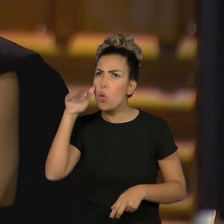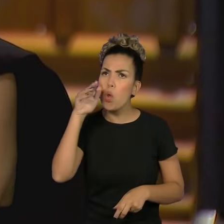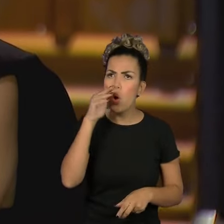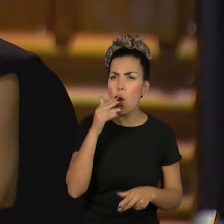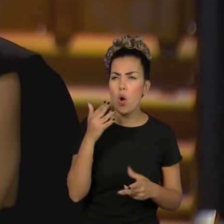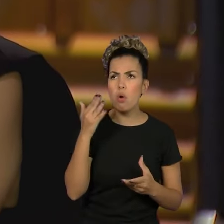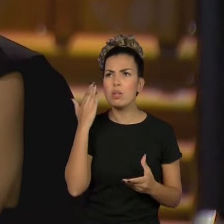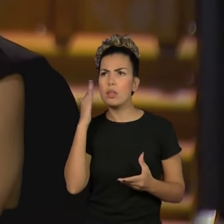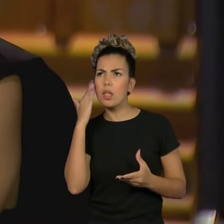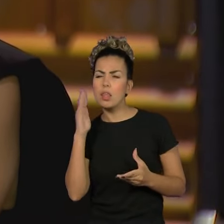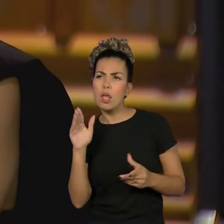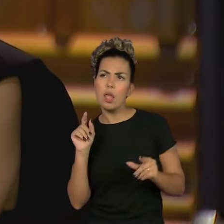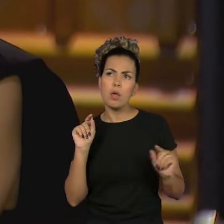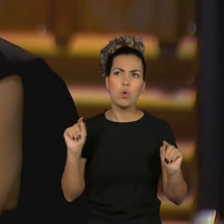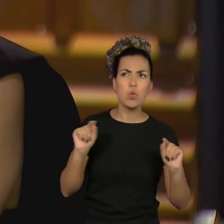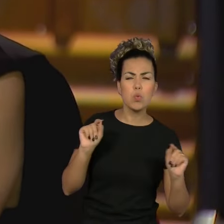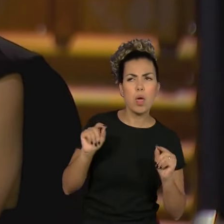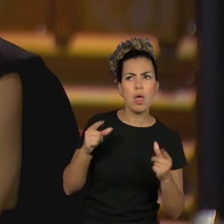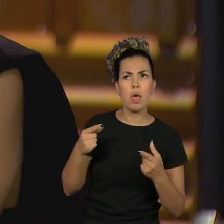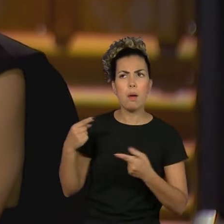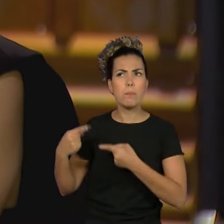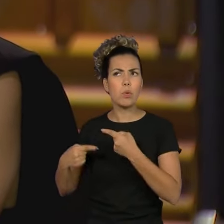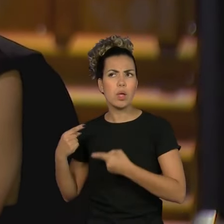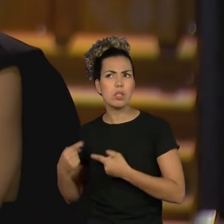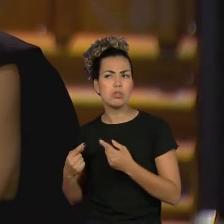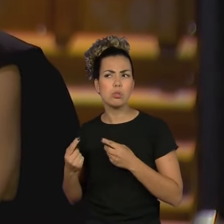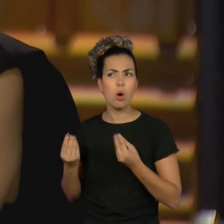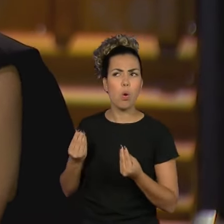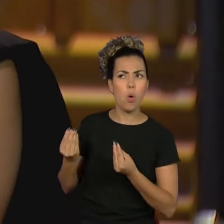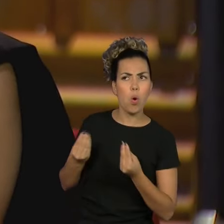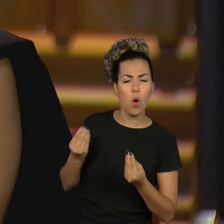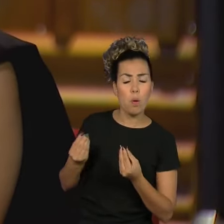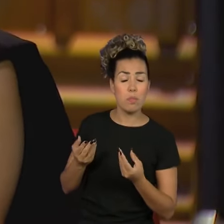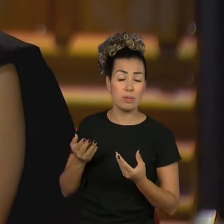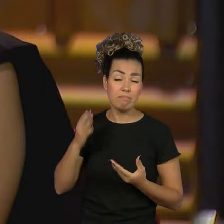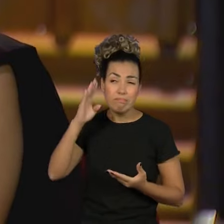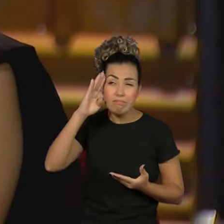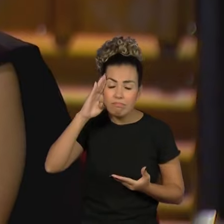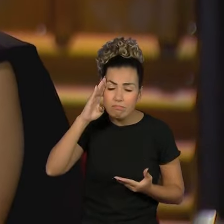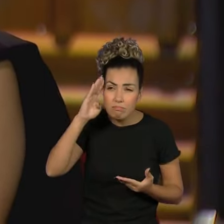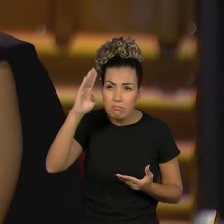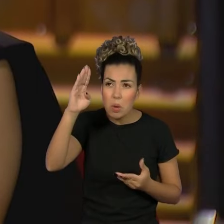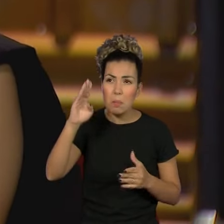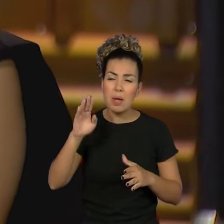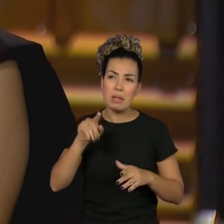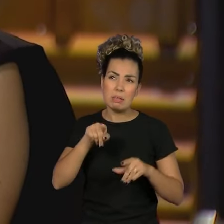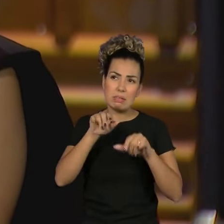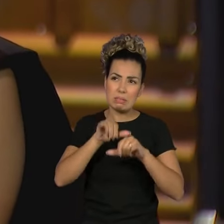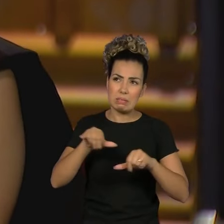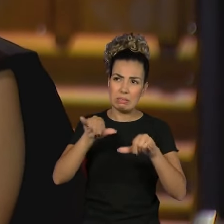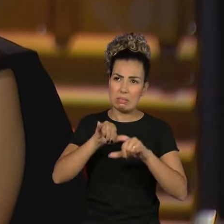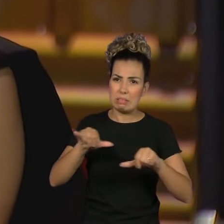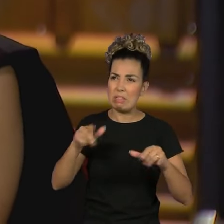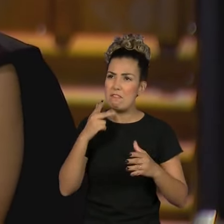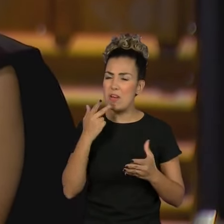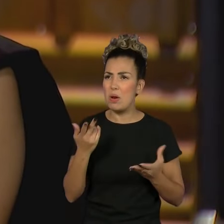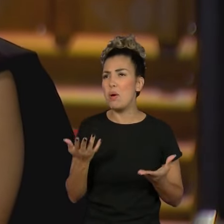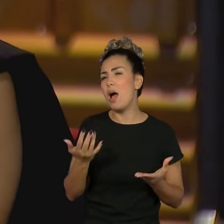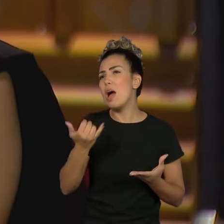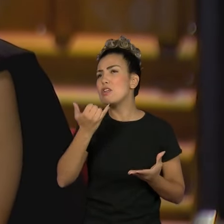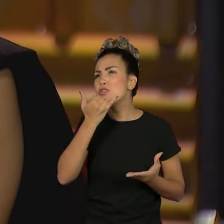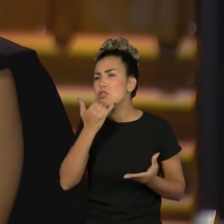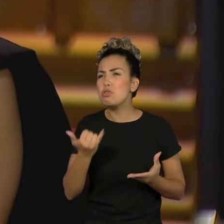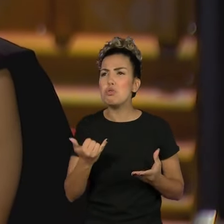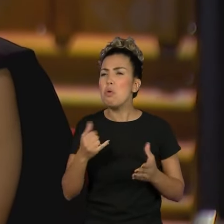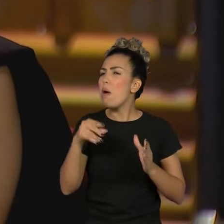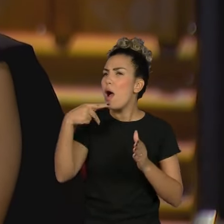dinâmicas sociais e e sistema político Especialmente na na muito falada ali crise do sistema partidário do sistema